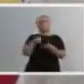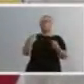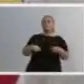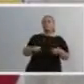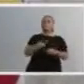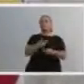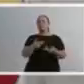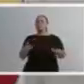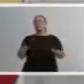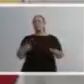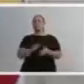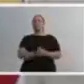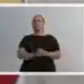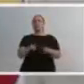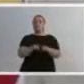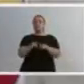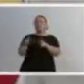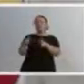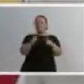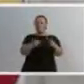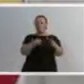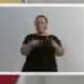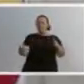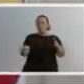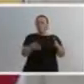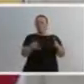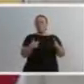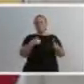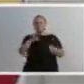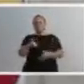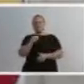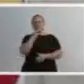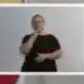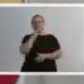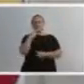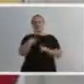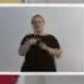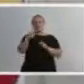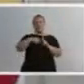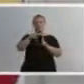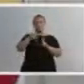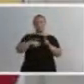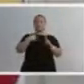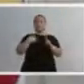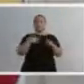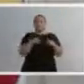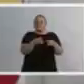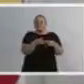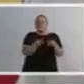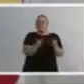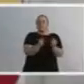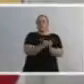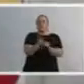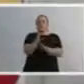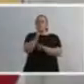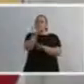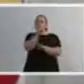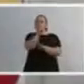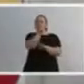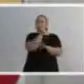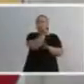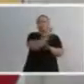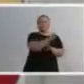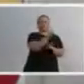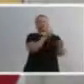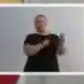pontos que foram até novos para mim foi oportuno esse momento desses dois meses eu com minha equipe conseguimos visualizar